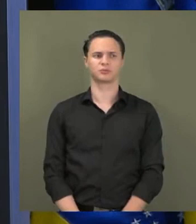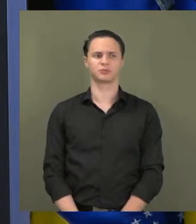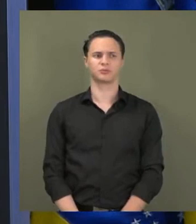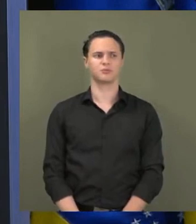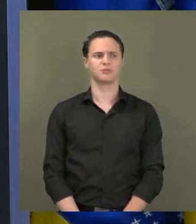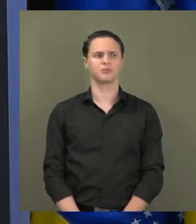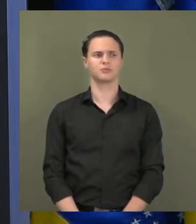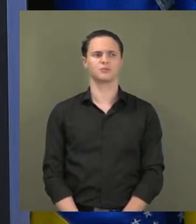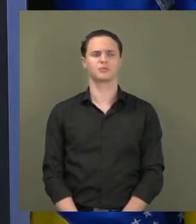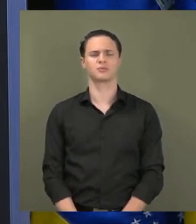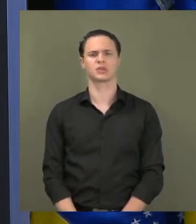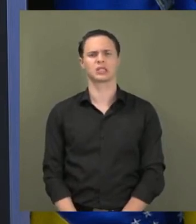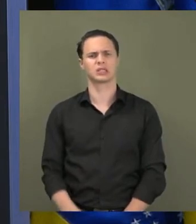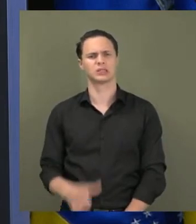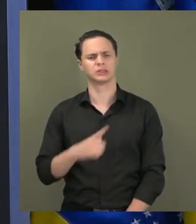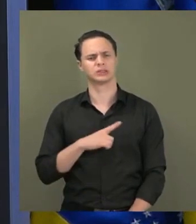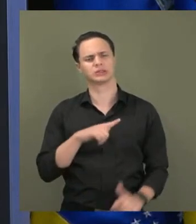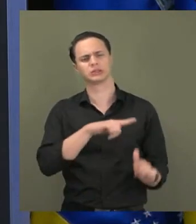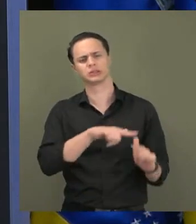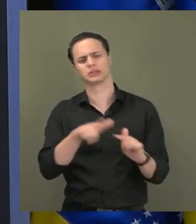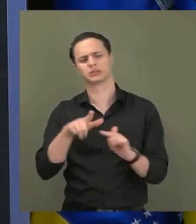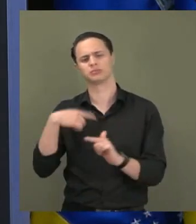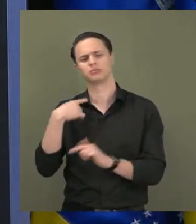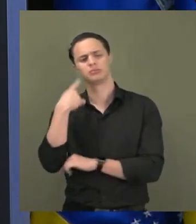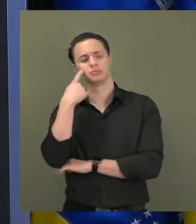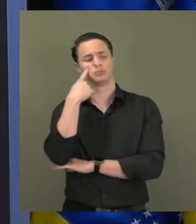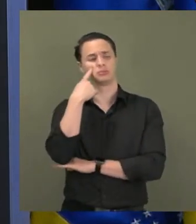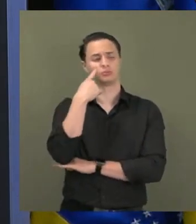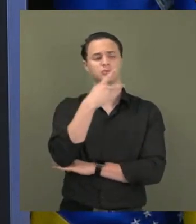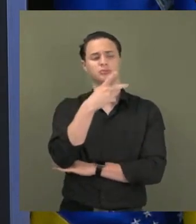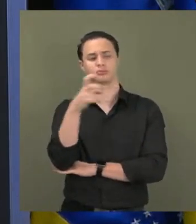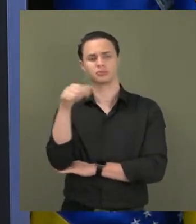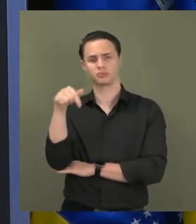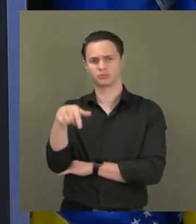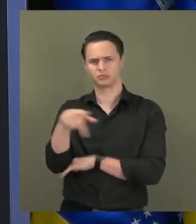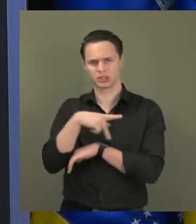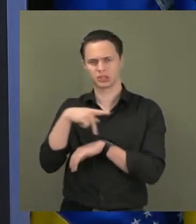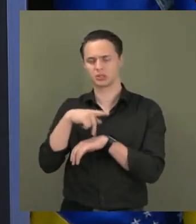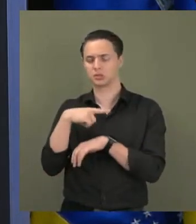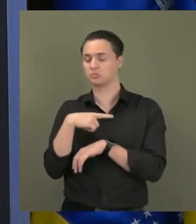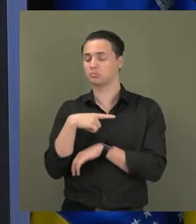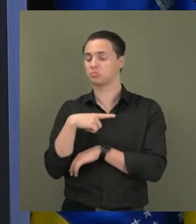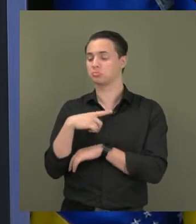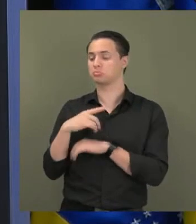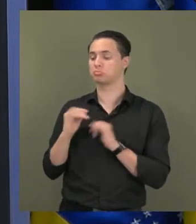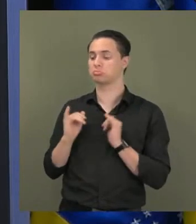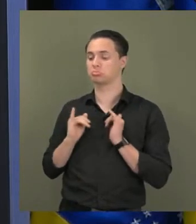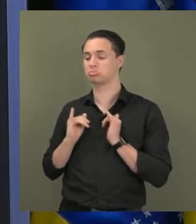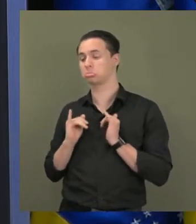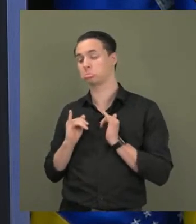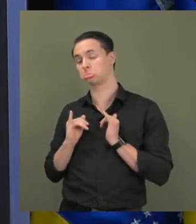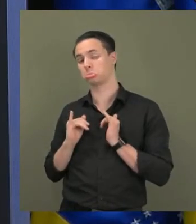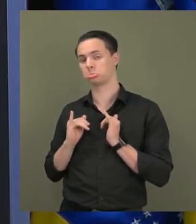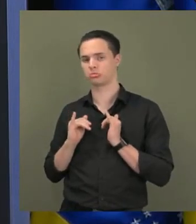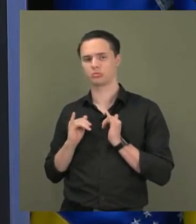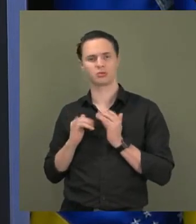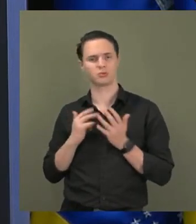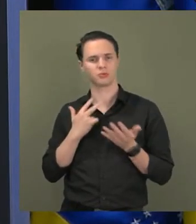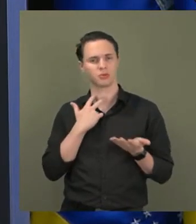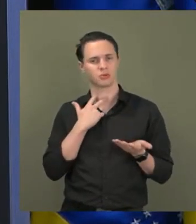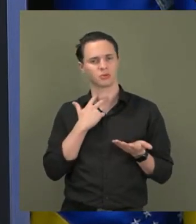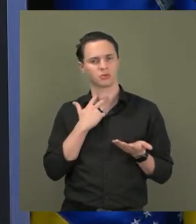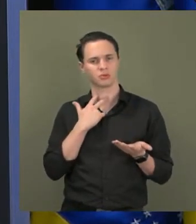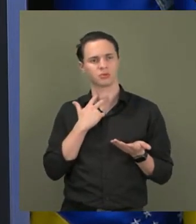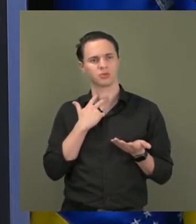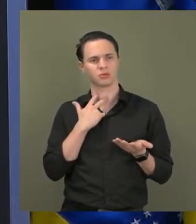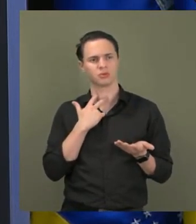As aberrações que a gente está vendo no país, a gente não pode ficar como um sapo na panela, daquela teoria,